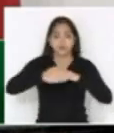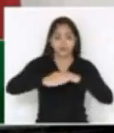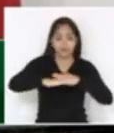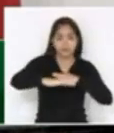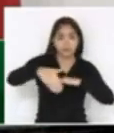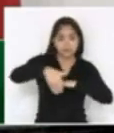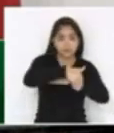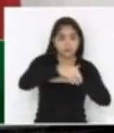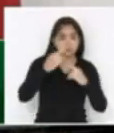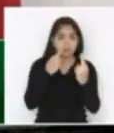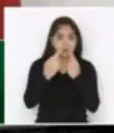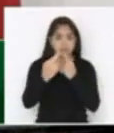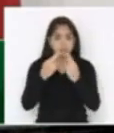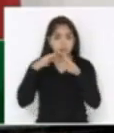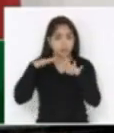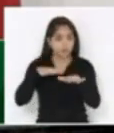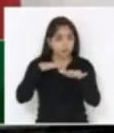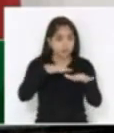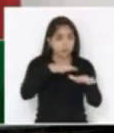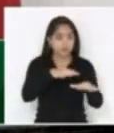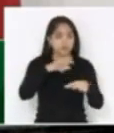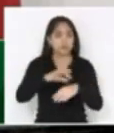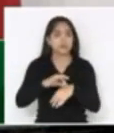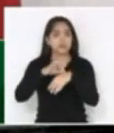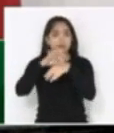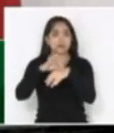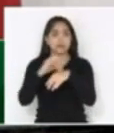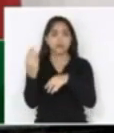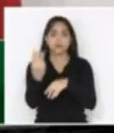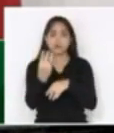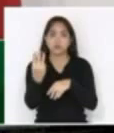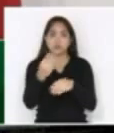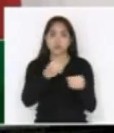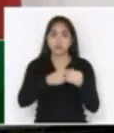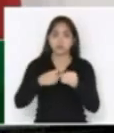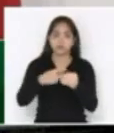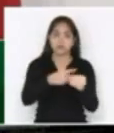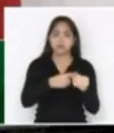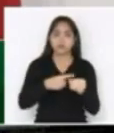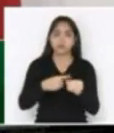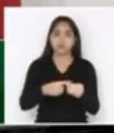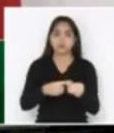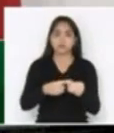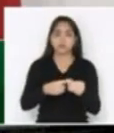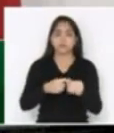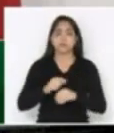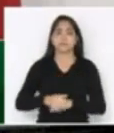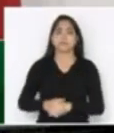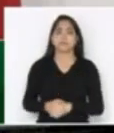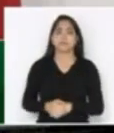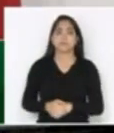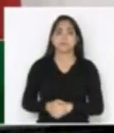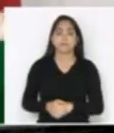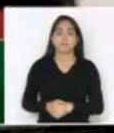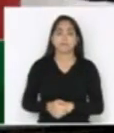houve um grande movimento de pessoas e lideranças dos três municípios, Maracajá, Nova Veneza e Forquilinha. Por favor.